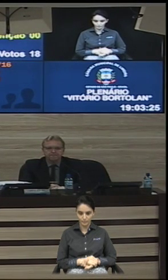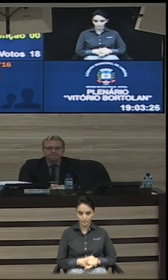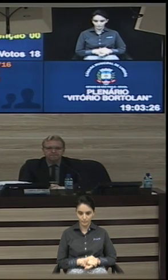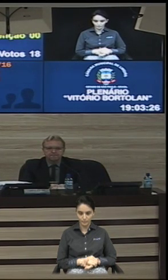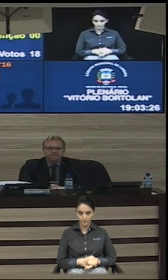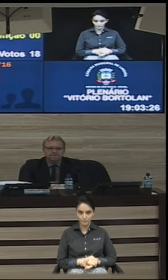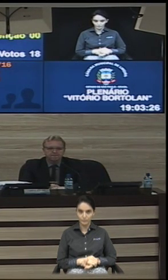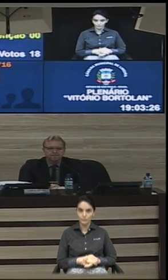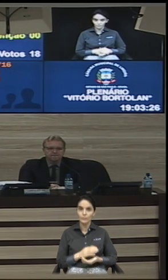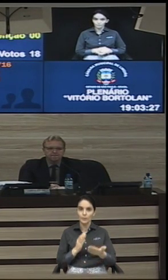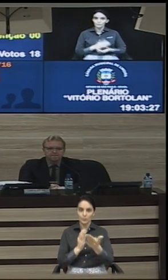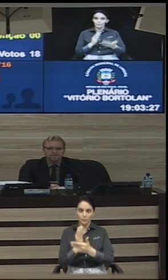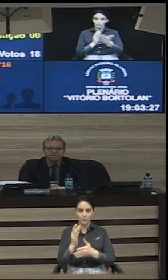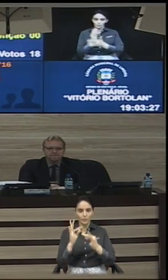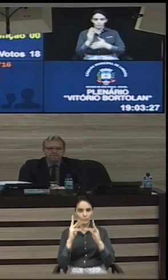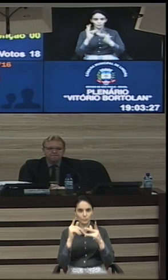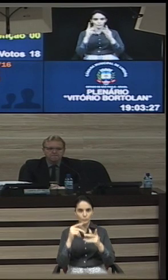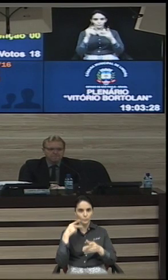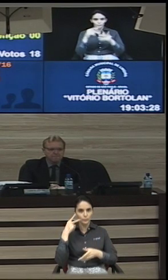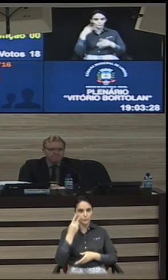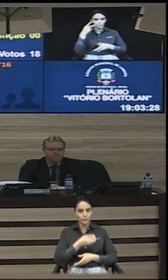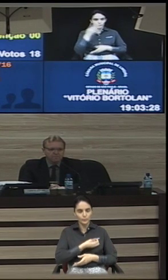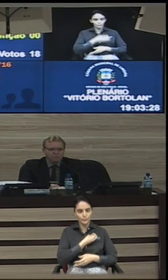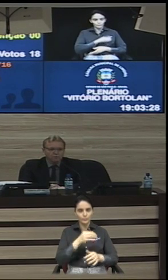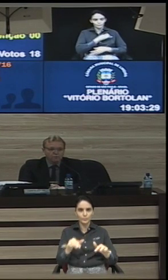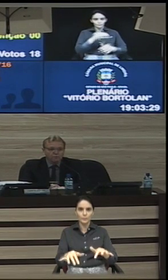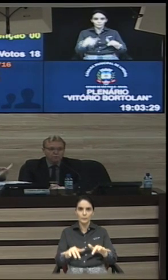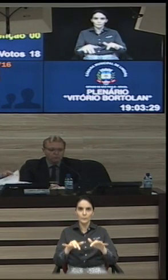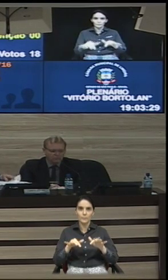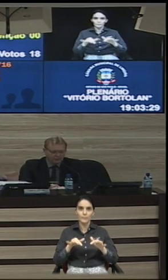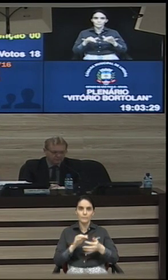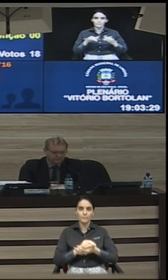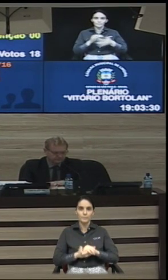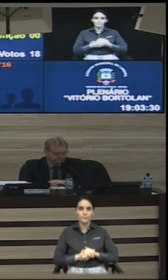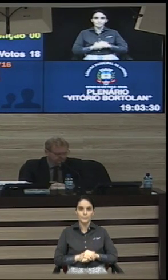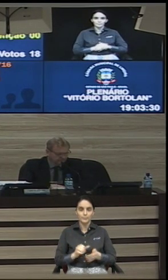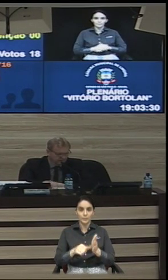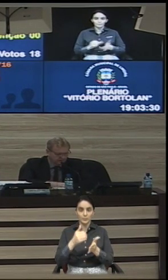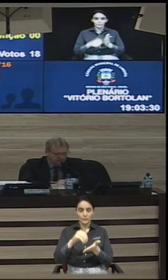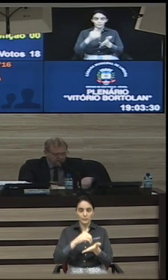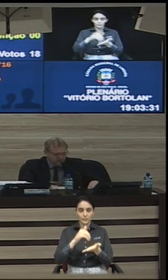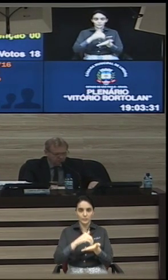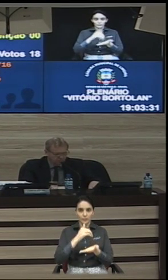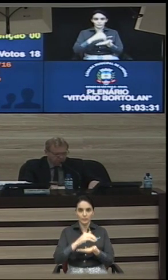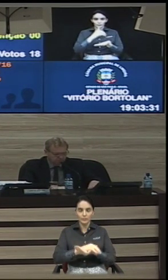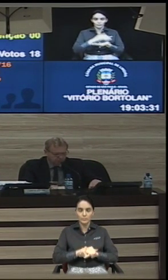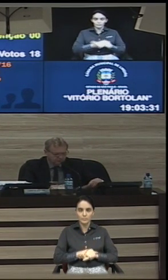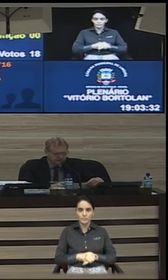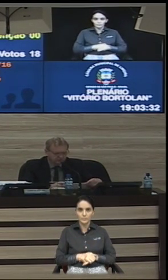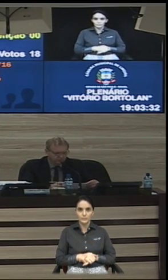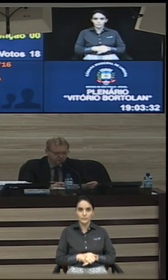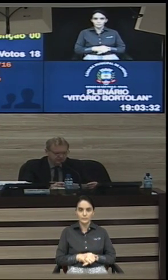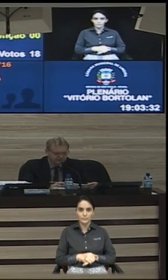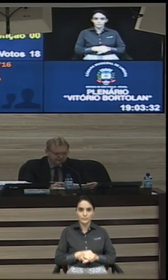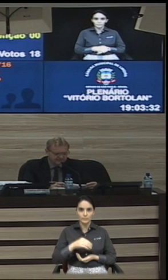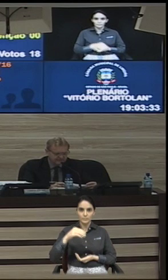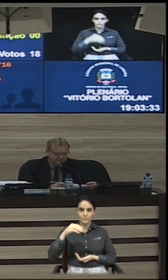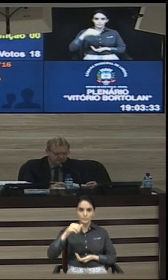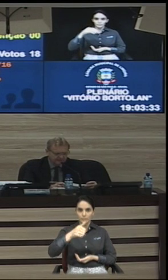A moção foi aprovada por todos os vereadores presentes no plenário. Ao primeiro secretário. Moção